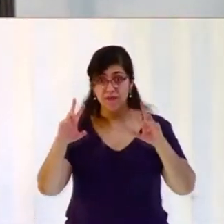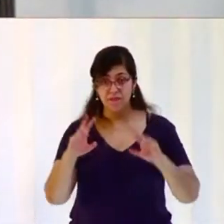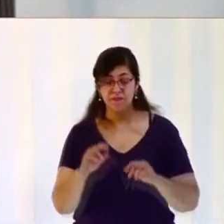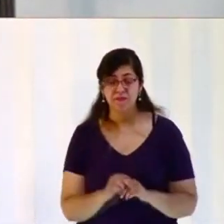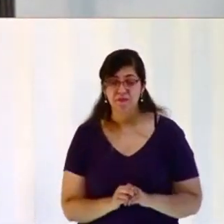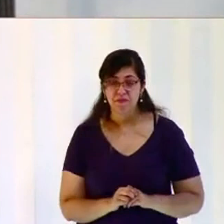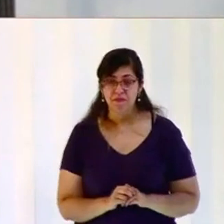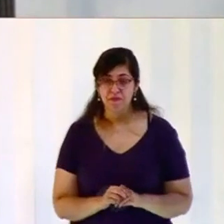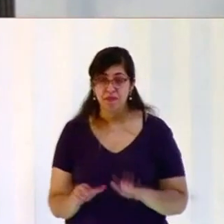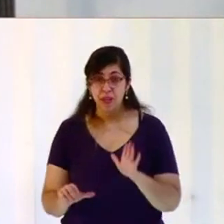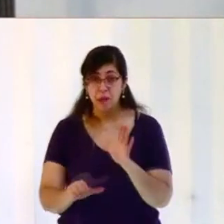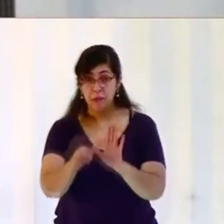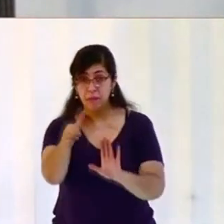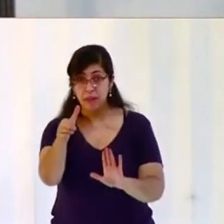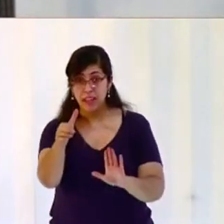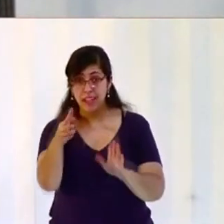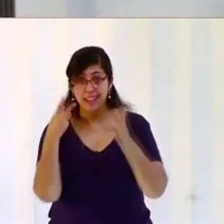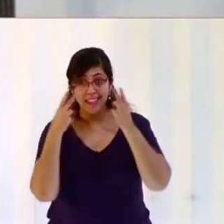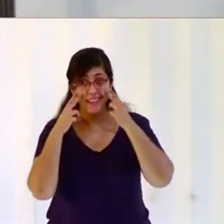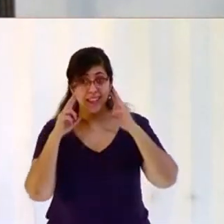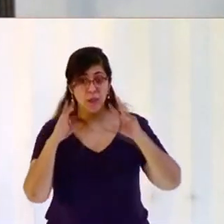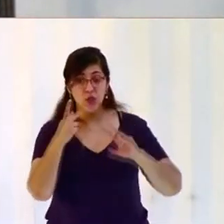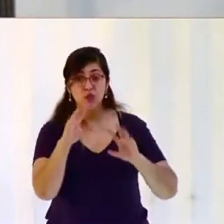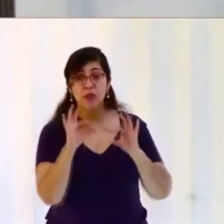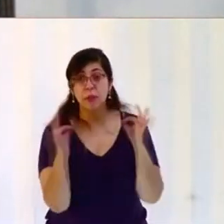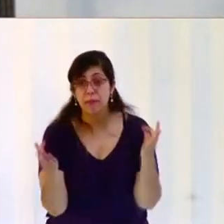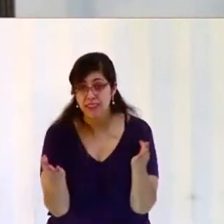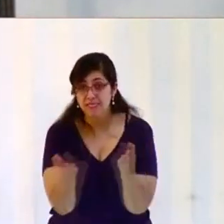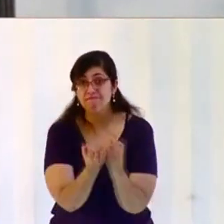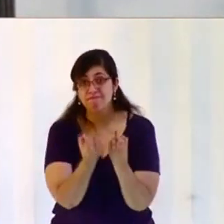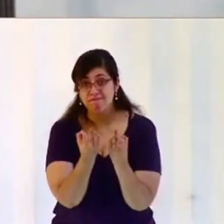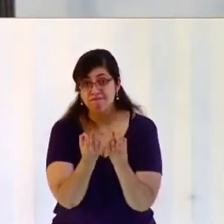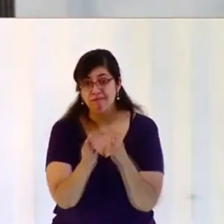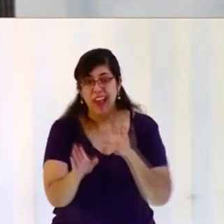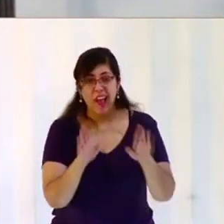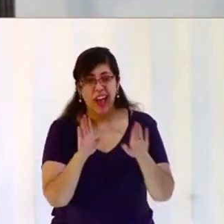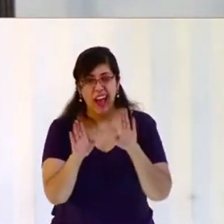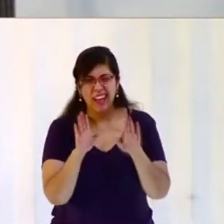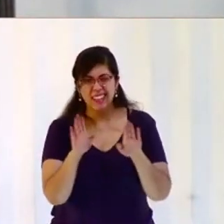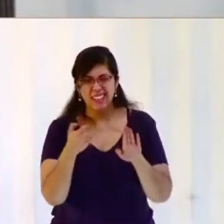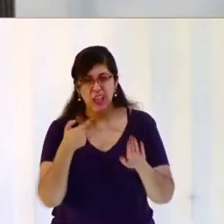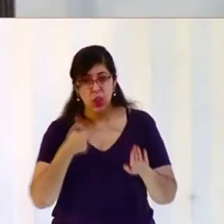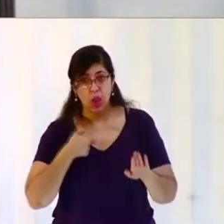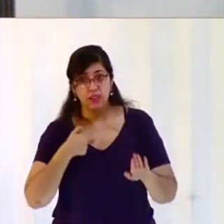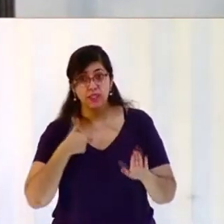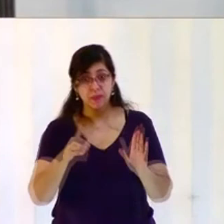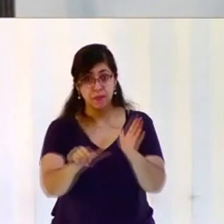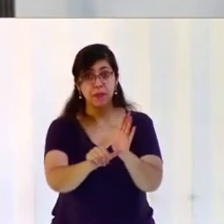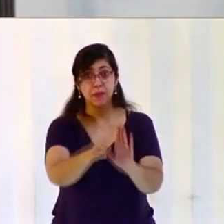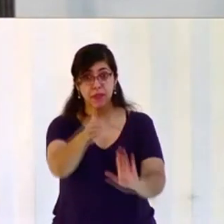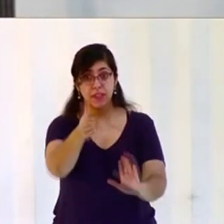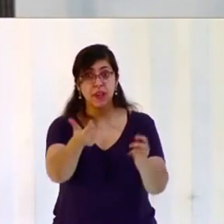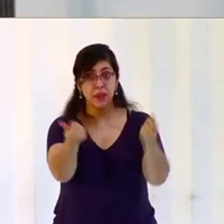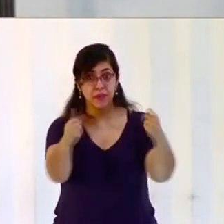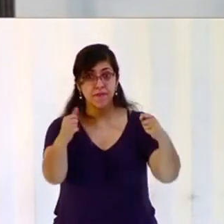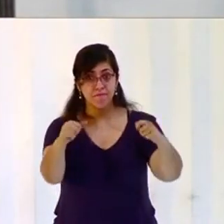grande testemunho deve ser dentro de casa, meus irmãos. Ninguém faz missão fora, se não for primeiro missionário em